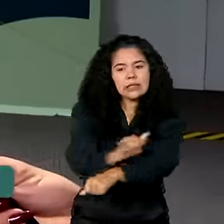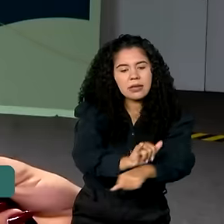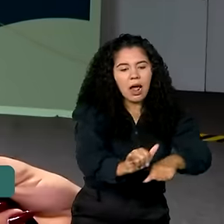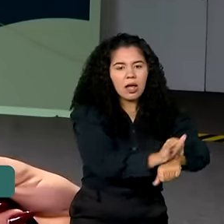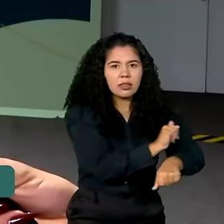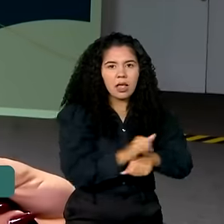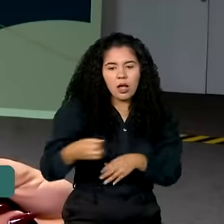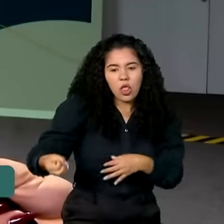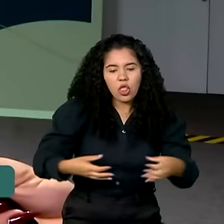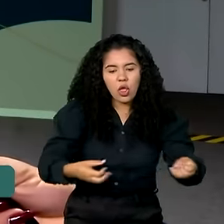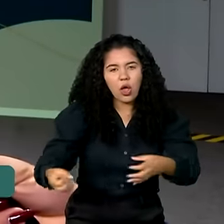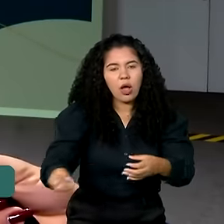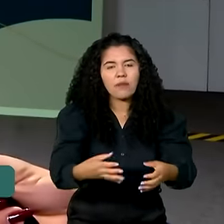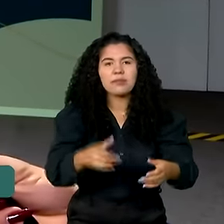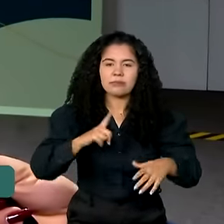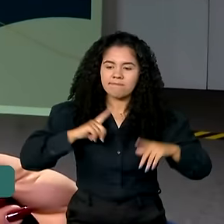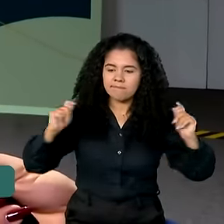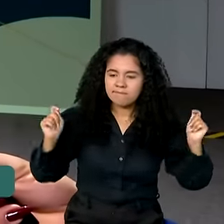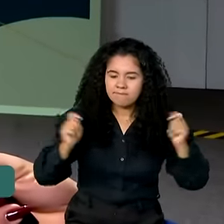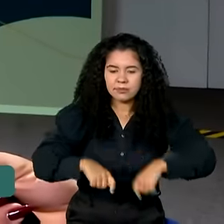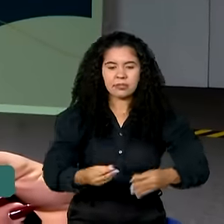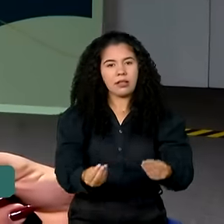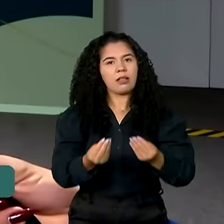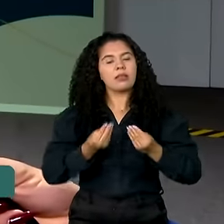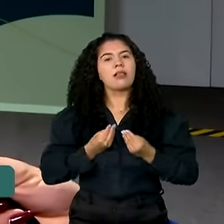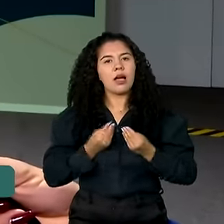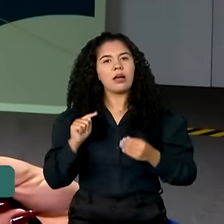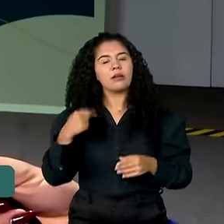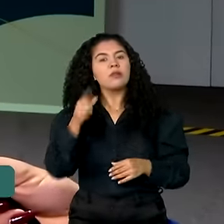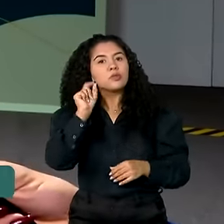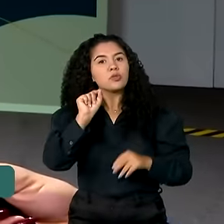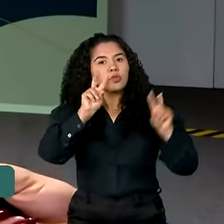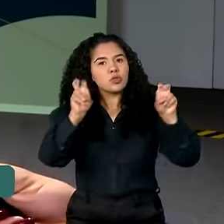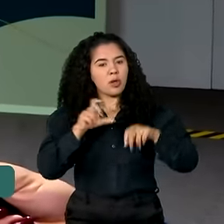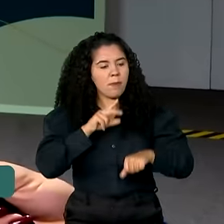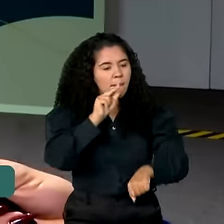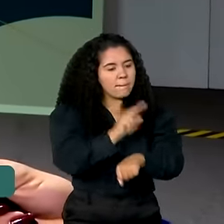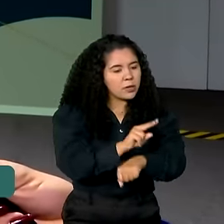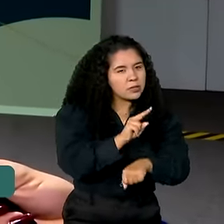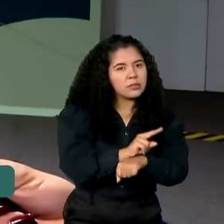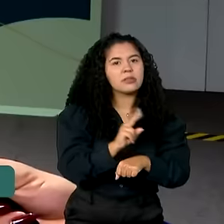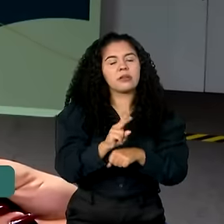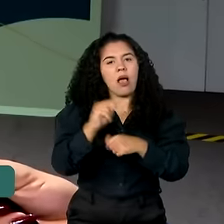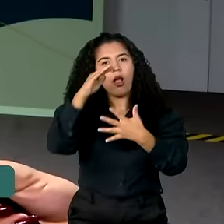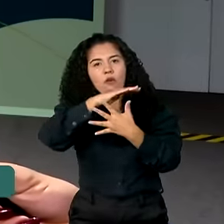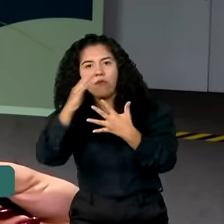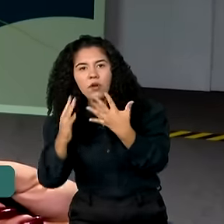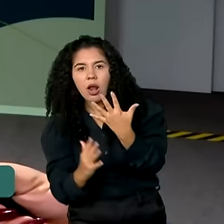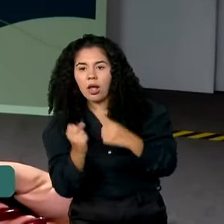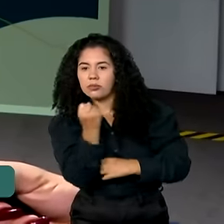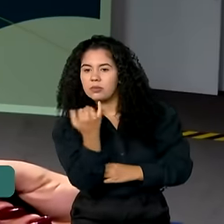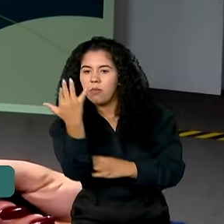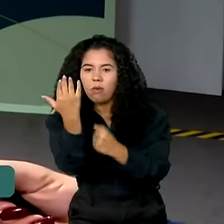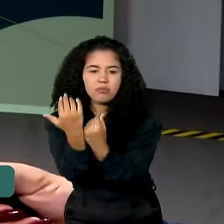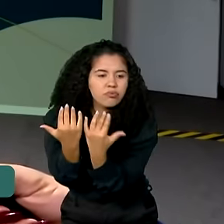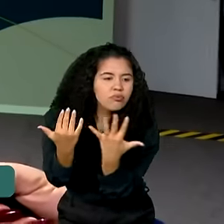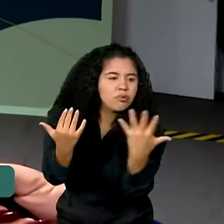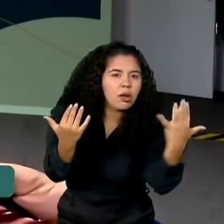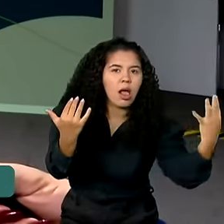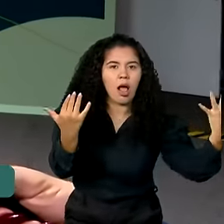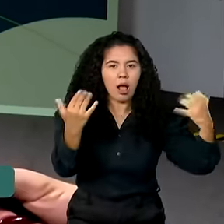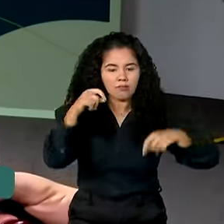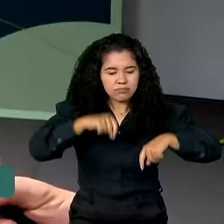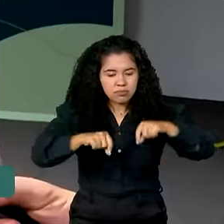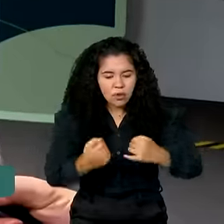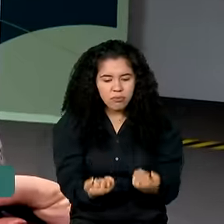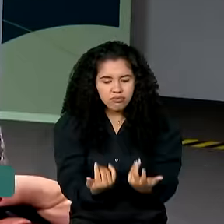que possibilitam que a gente faça com que a proteção das florestas, a restauração florestal, seja